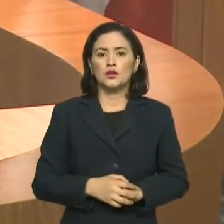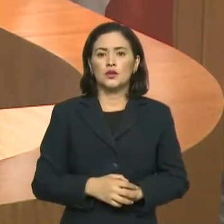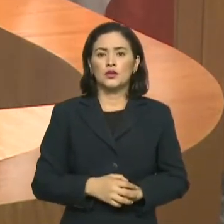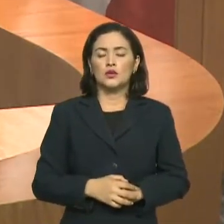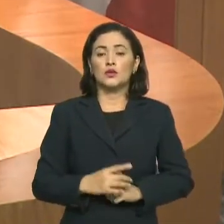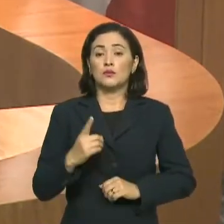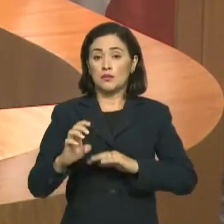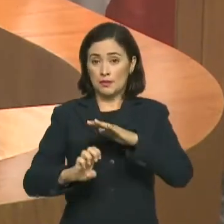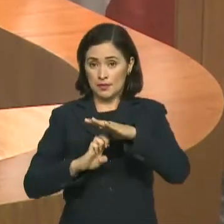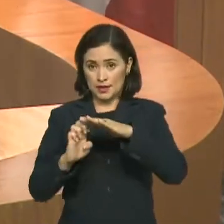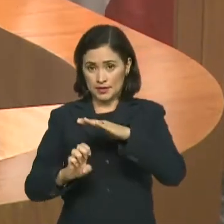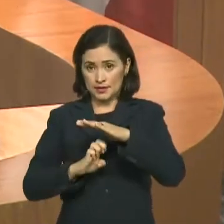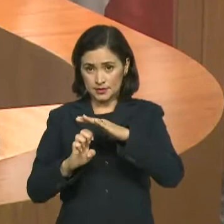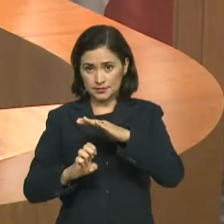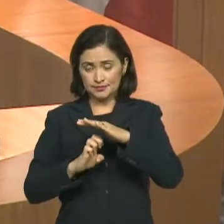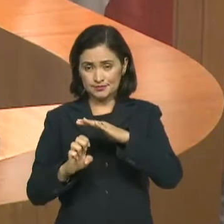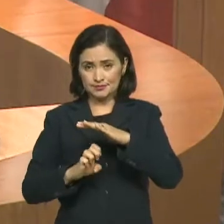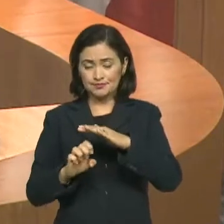chamada